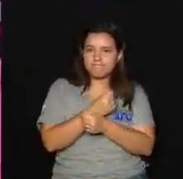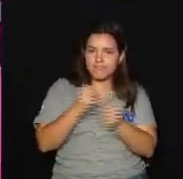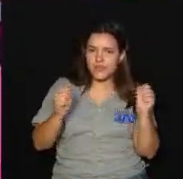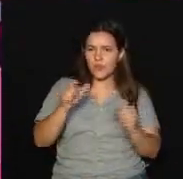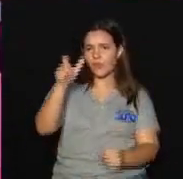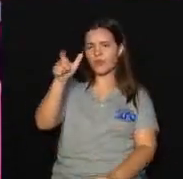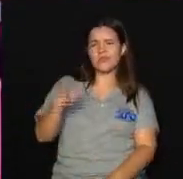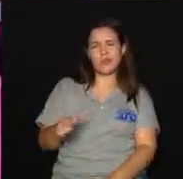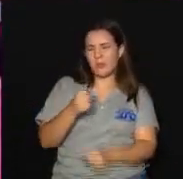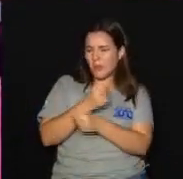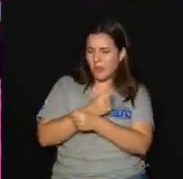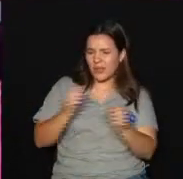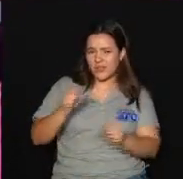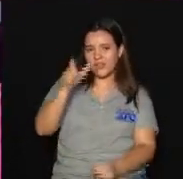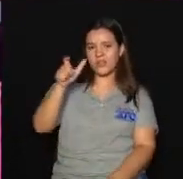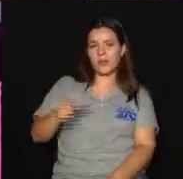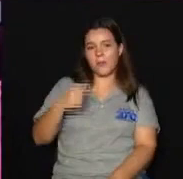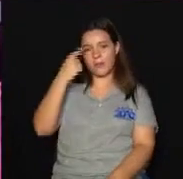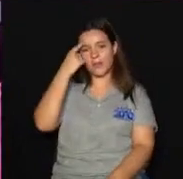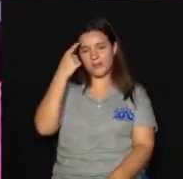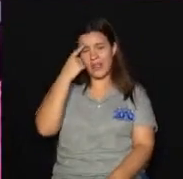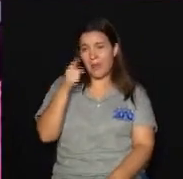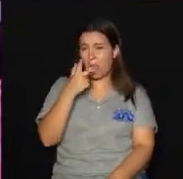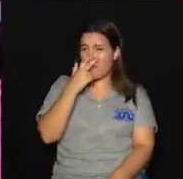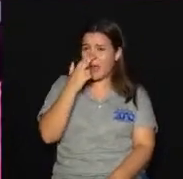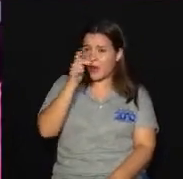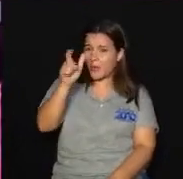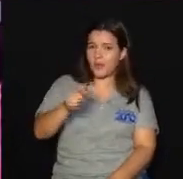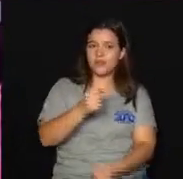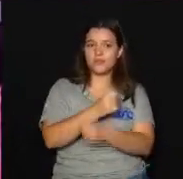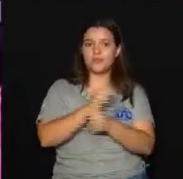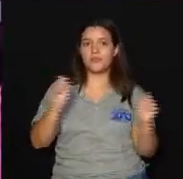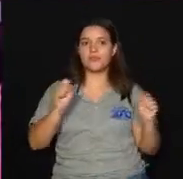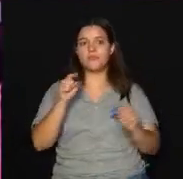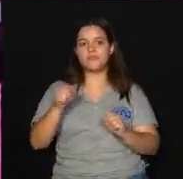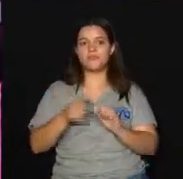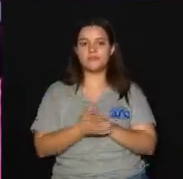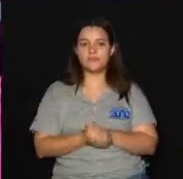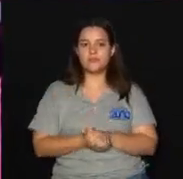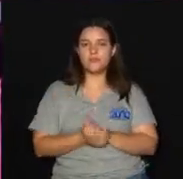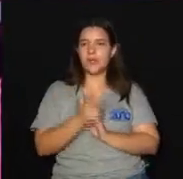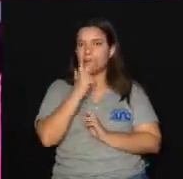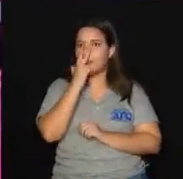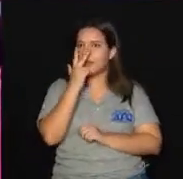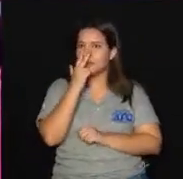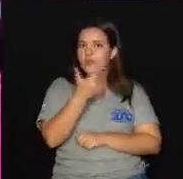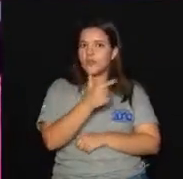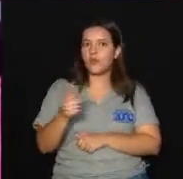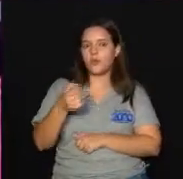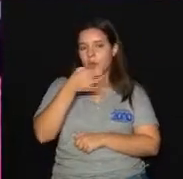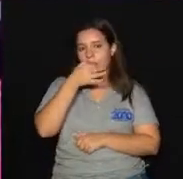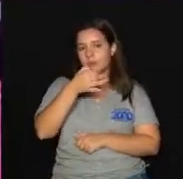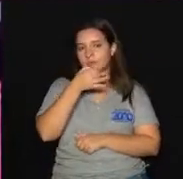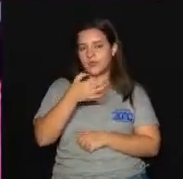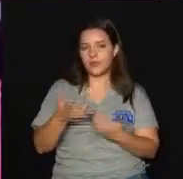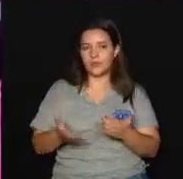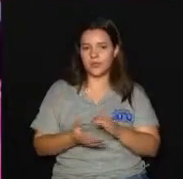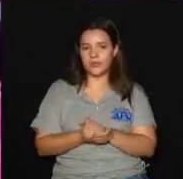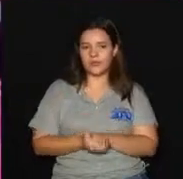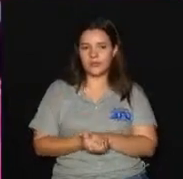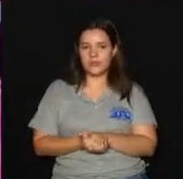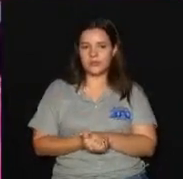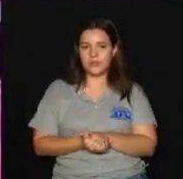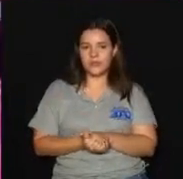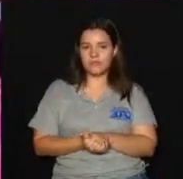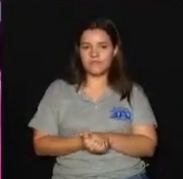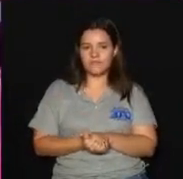ou quase impossível, desculpe, óbvio, é quase impossível a pessoa não ter uma opinião formada.